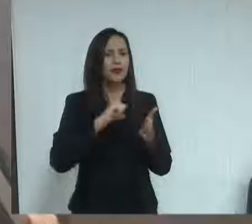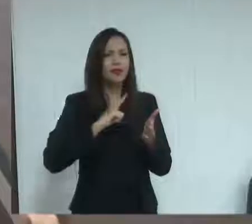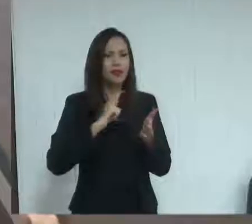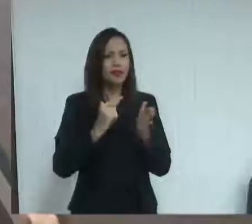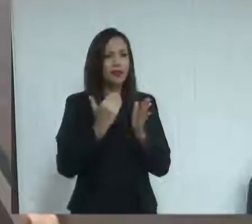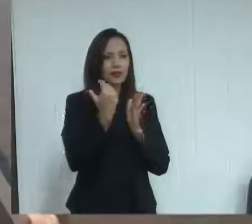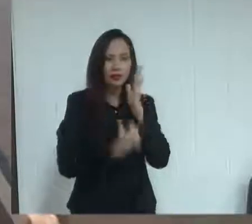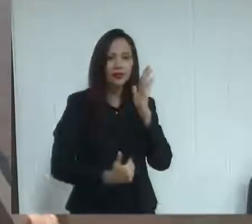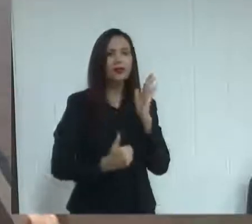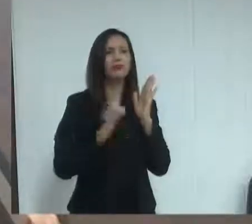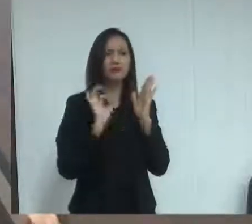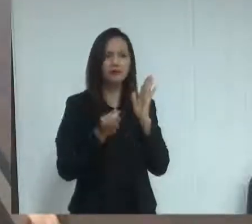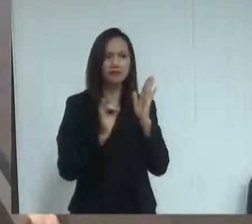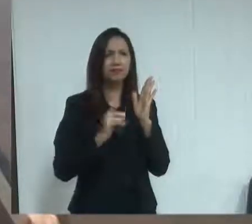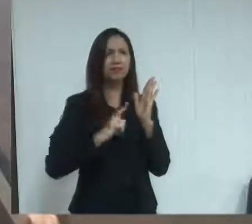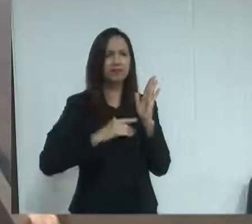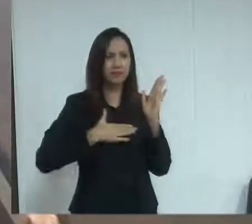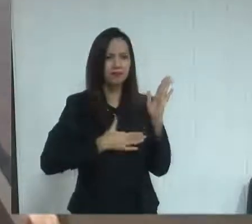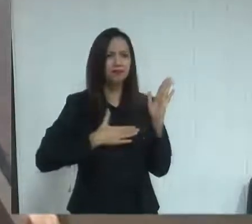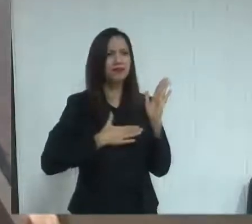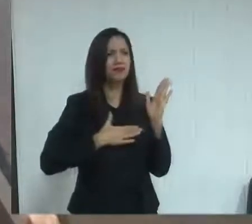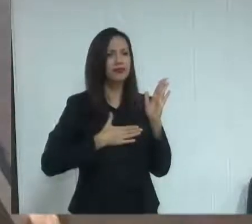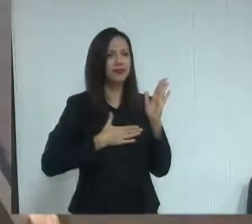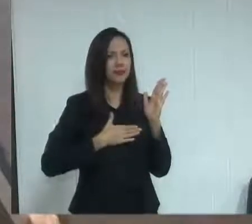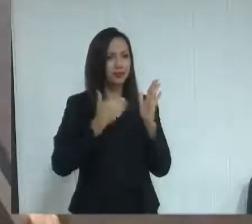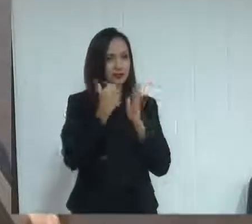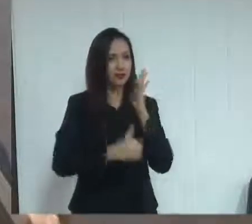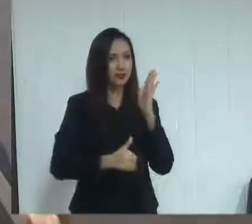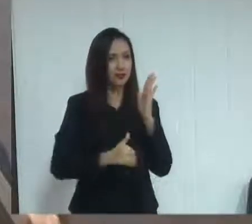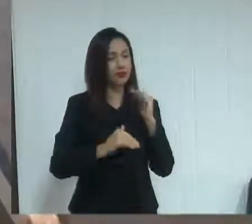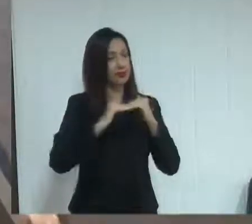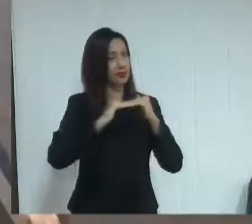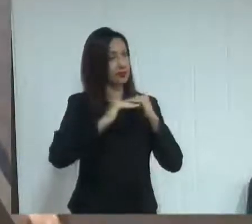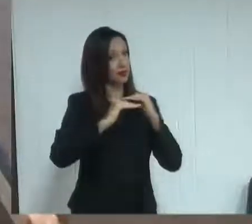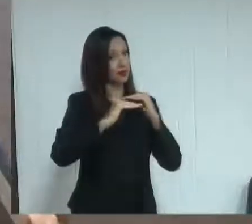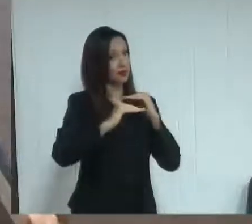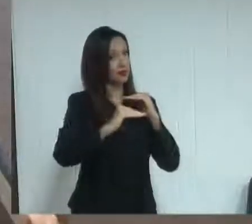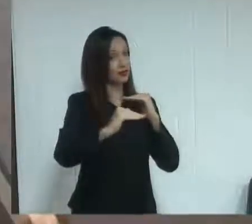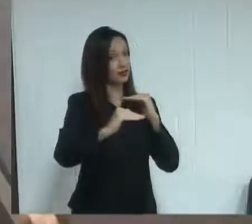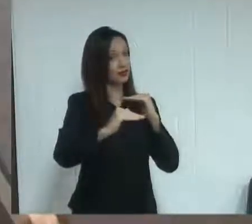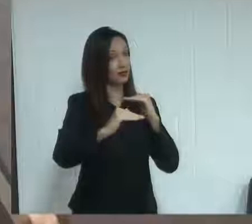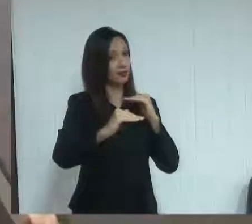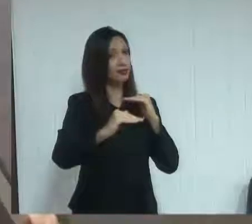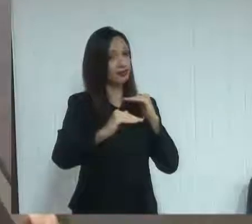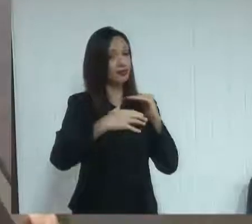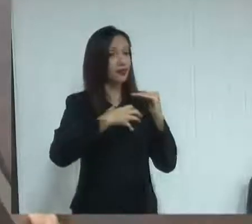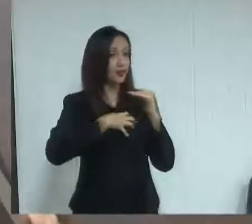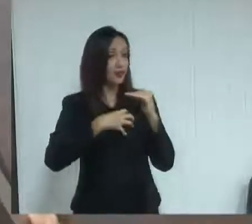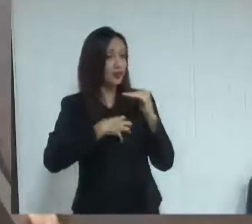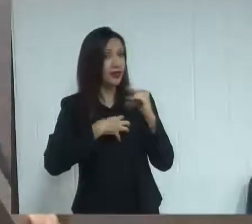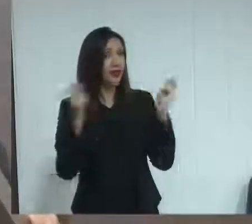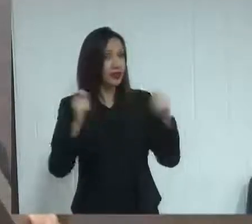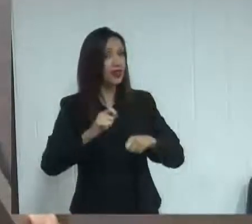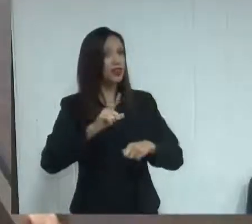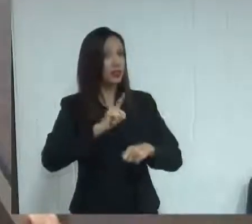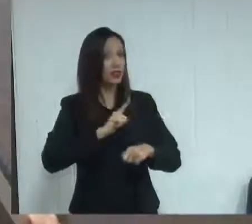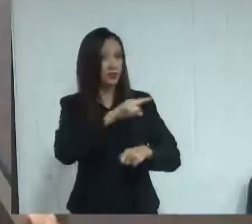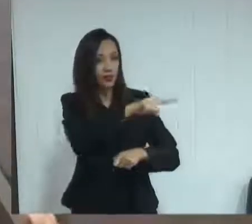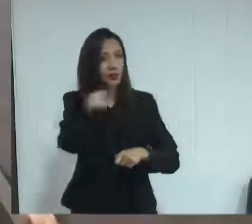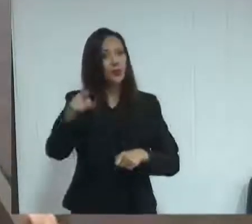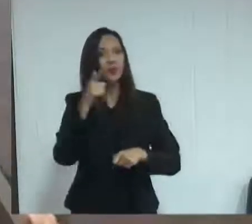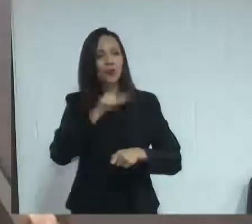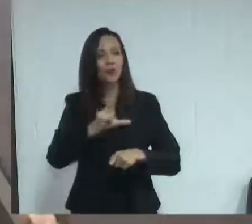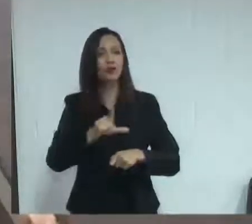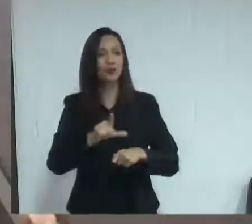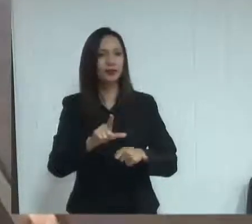uma vantagem, sim. Isso é fato, vereador Marcos, mas tem que ser uma vantagem moderada. Tem que ser uma vantagem de forma a que todos possam.